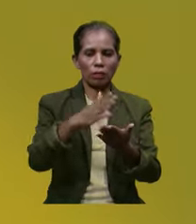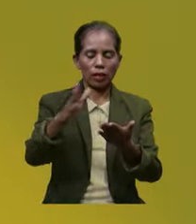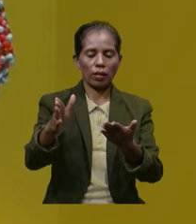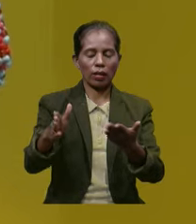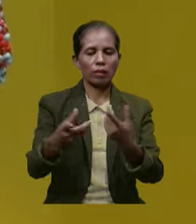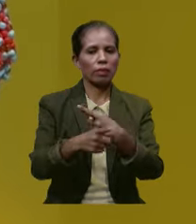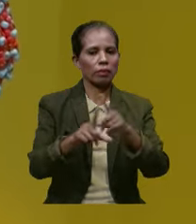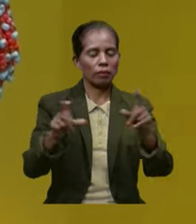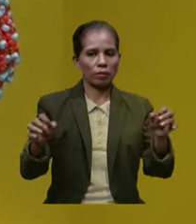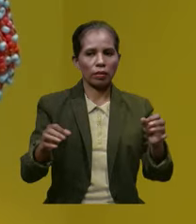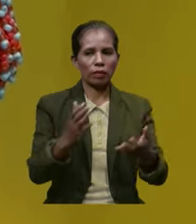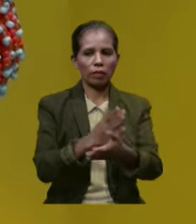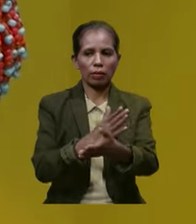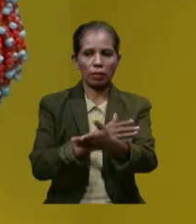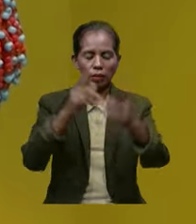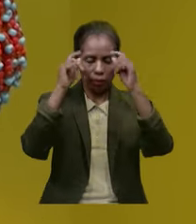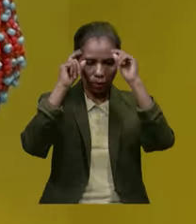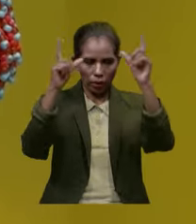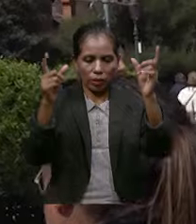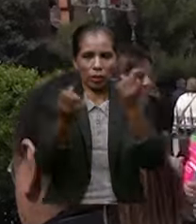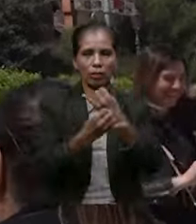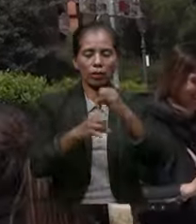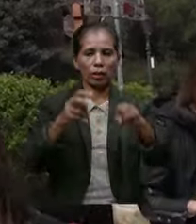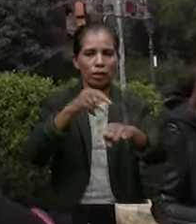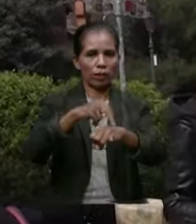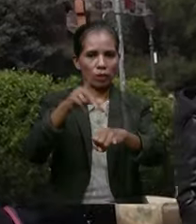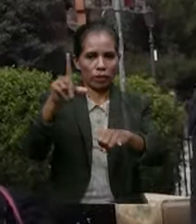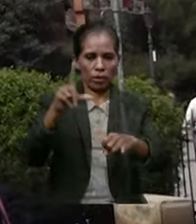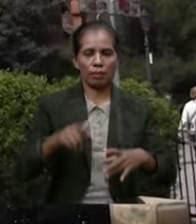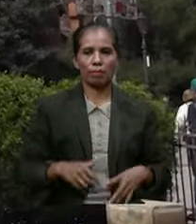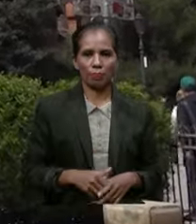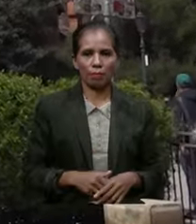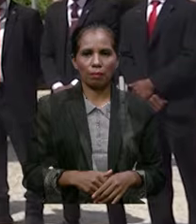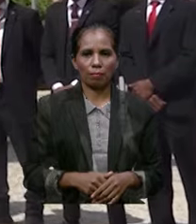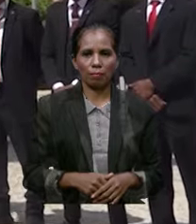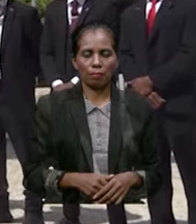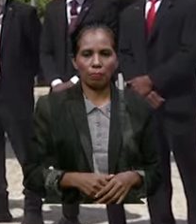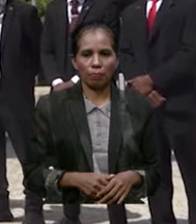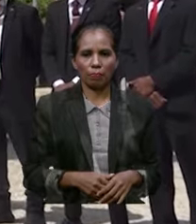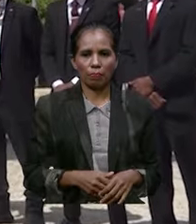estrangeiro, onde promove Timor-Leste na identidade nacional. Tito Silva, GMN.